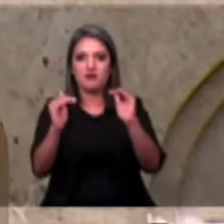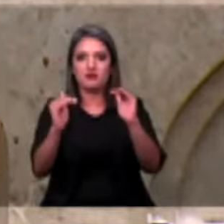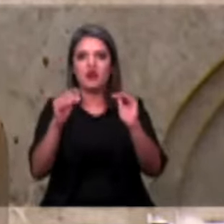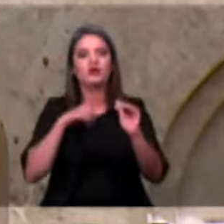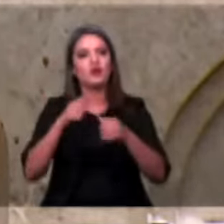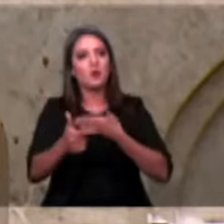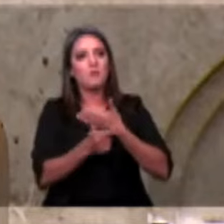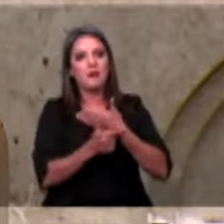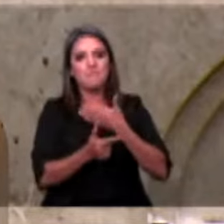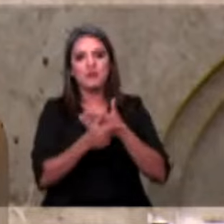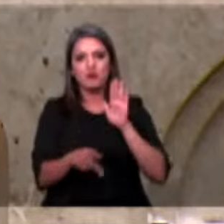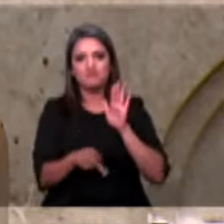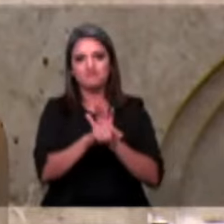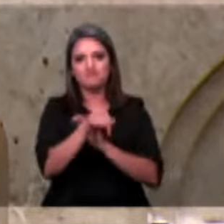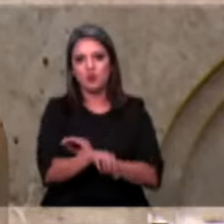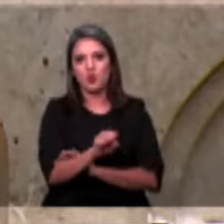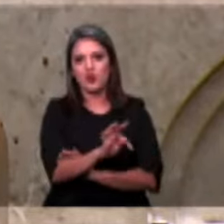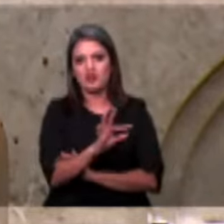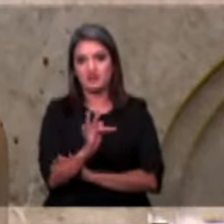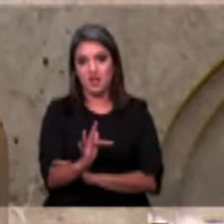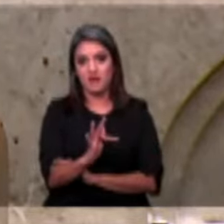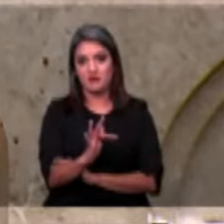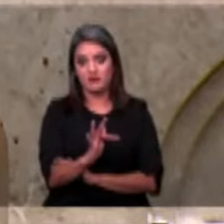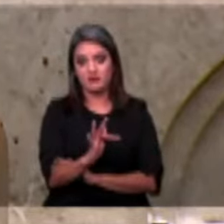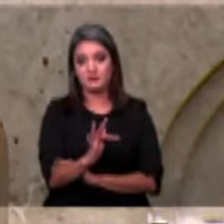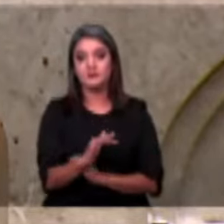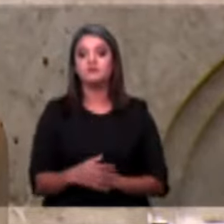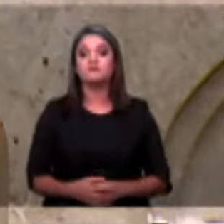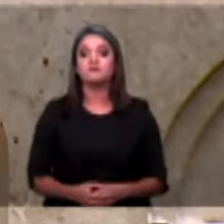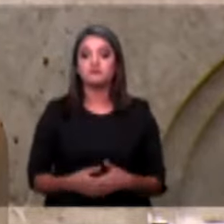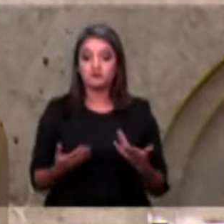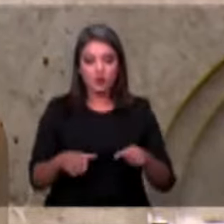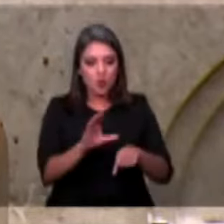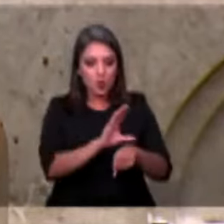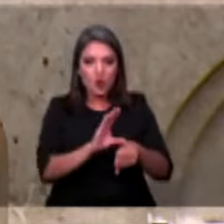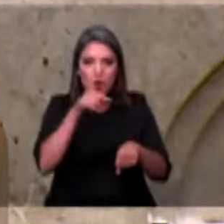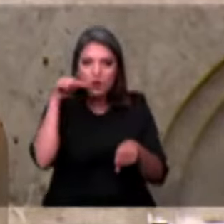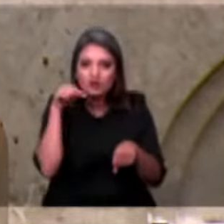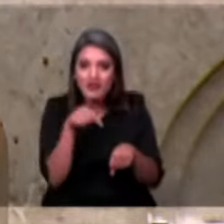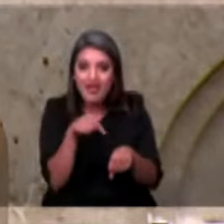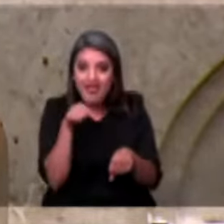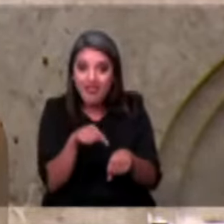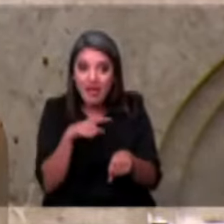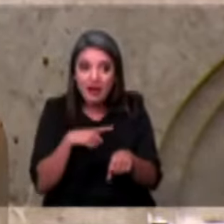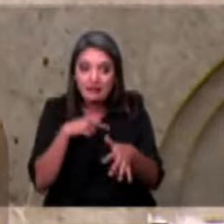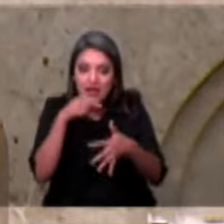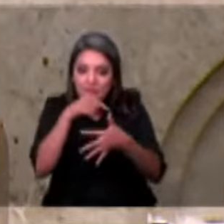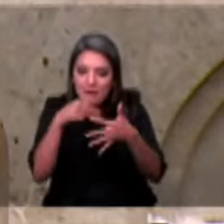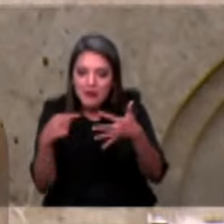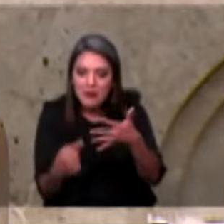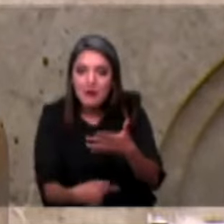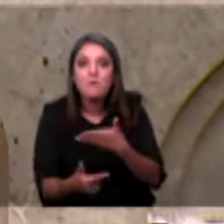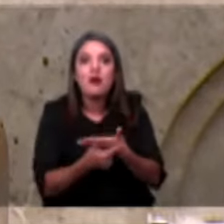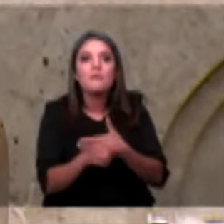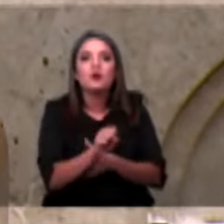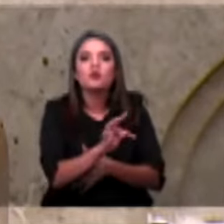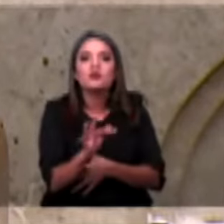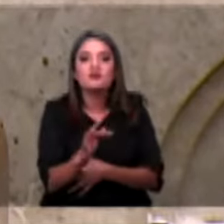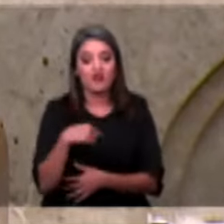esta Suprema Corte pela Constituição. Constituição que nós, juízes e